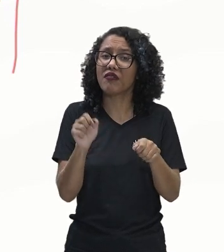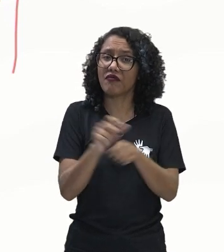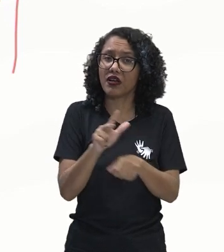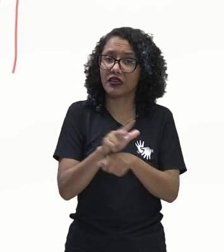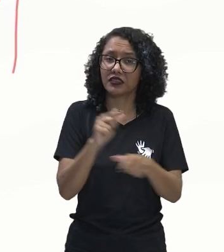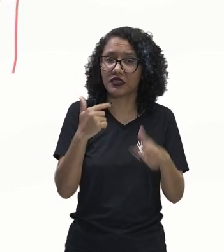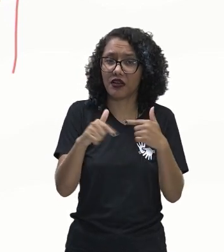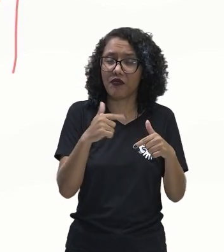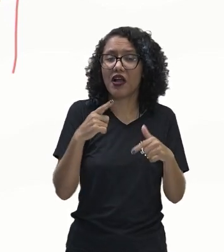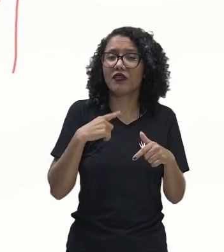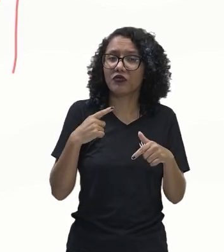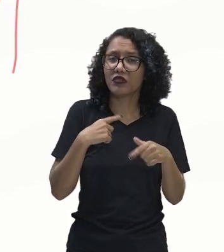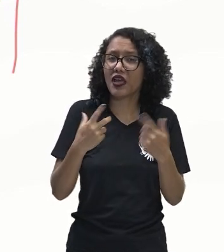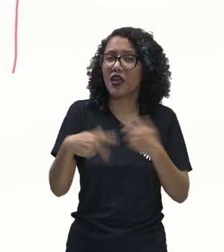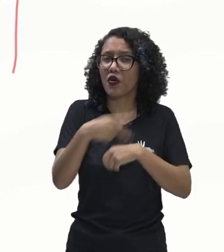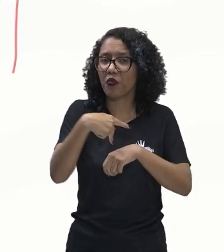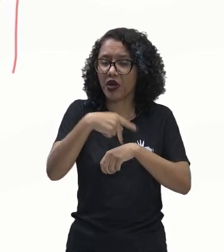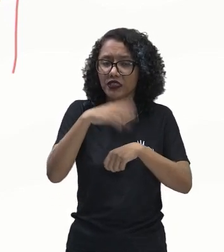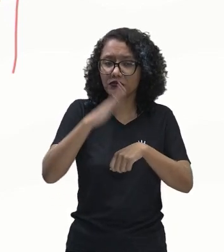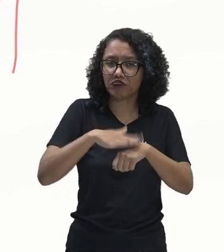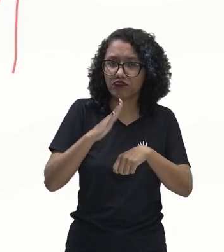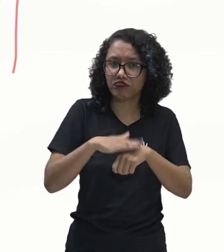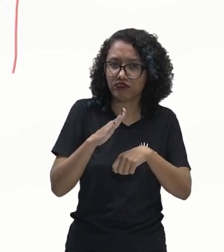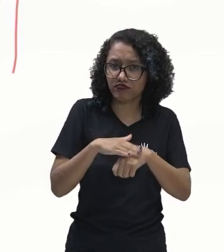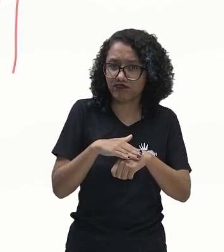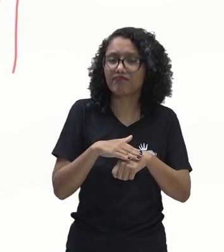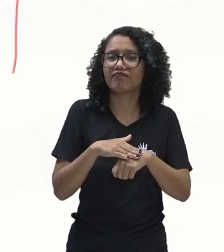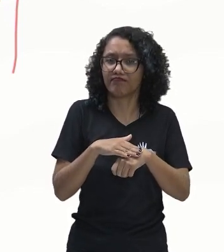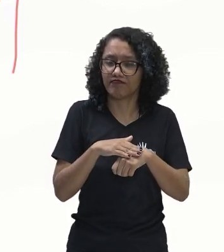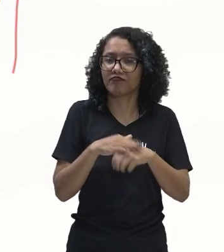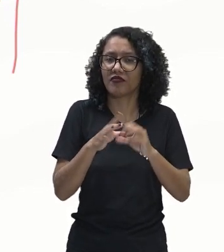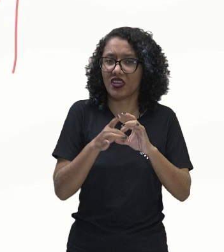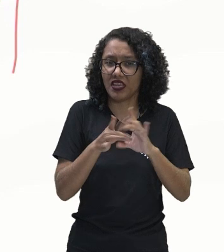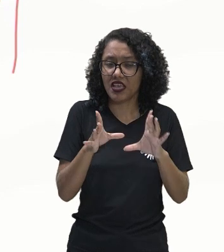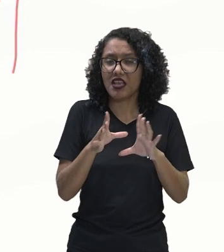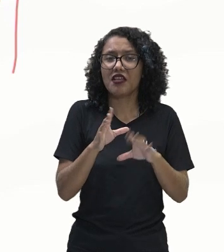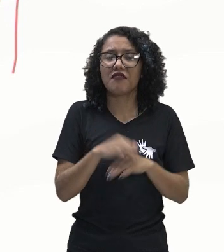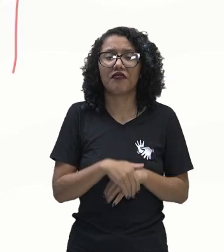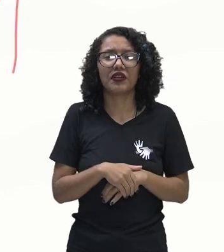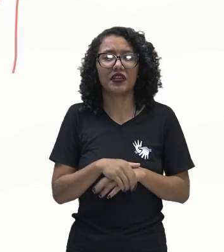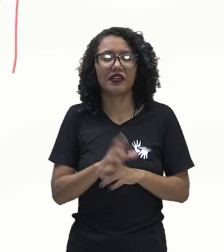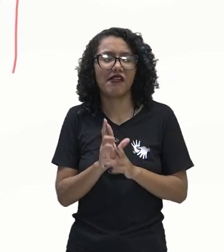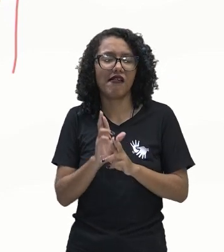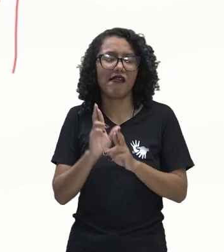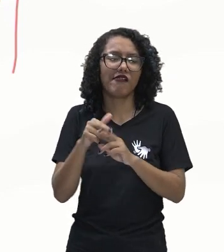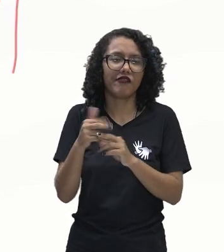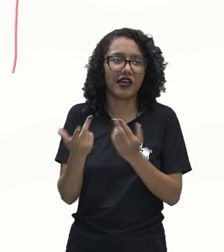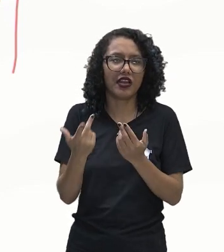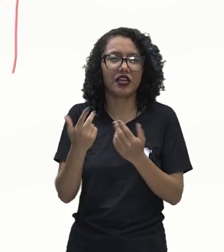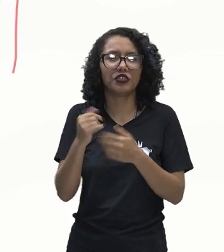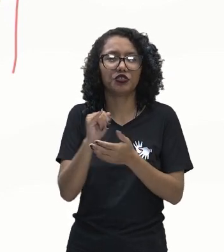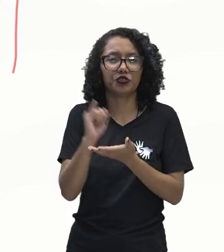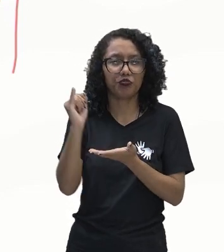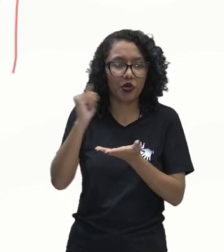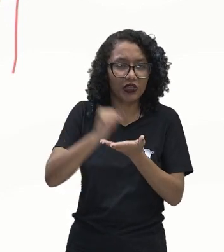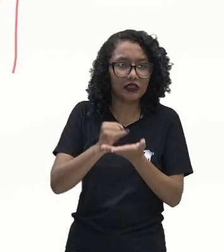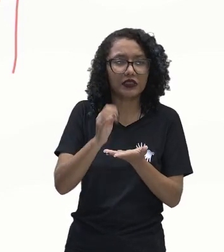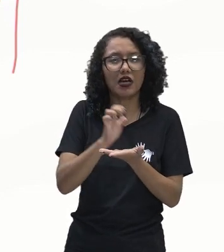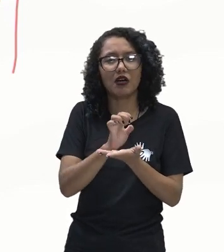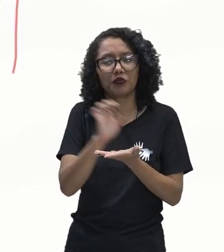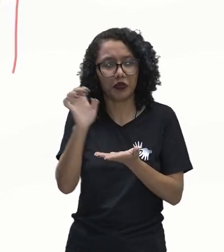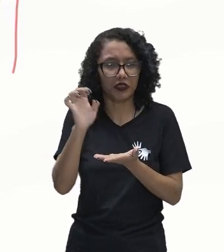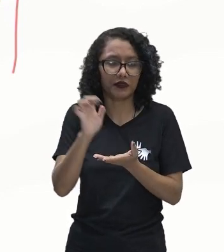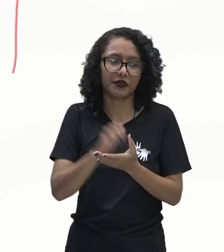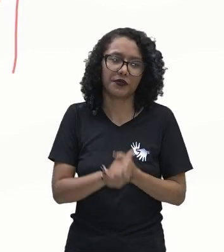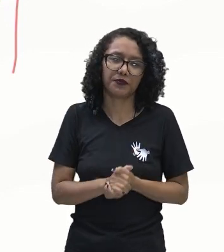país independente em relação à importação de produtos que o país é capaz de produzir. Então,